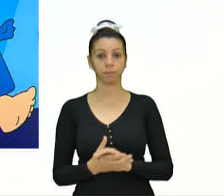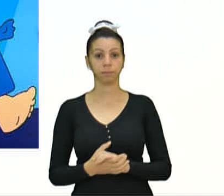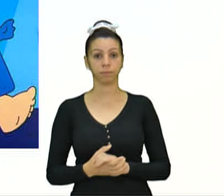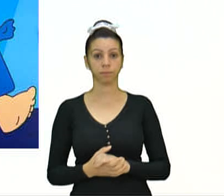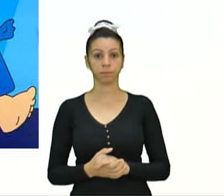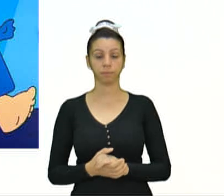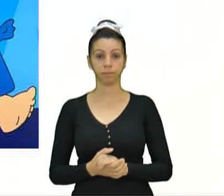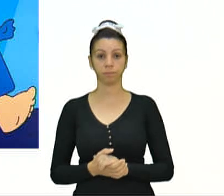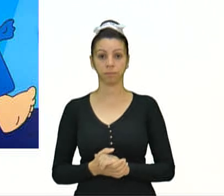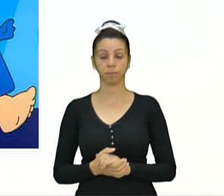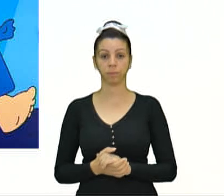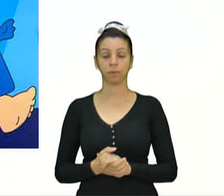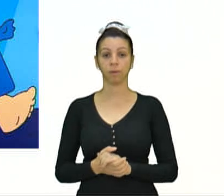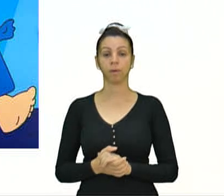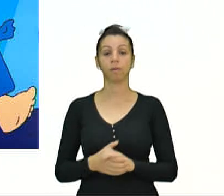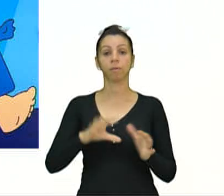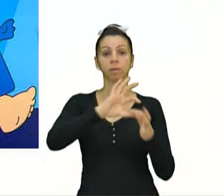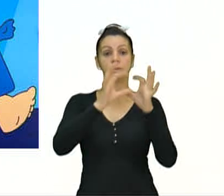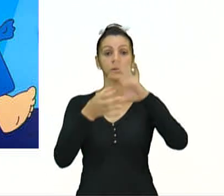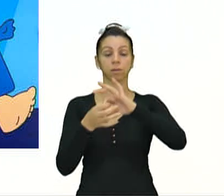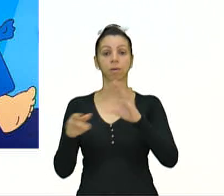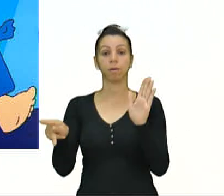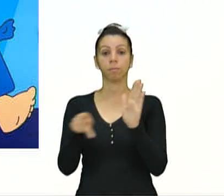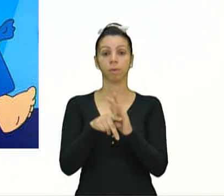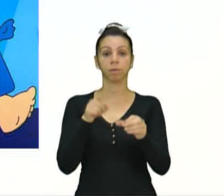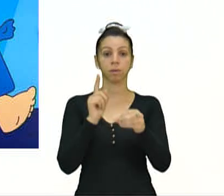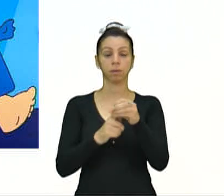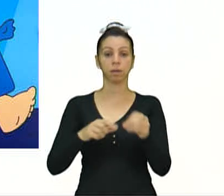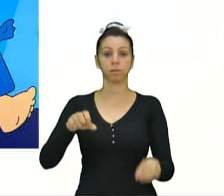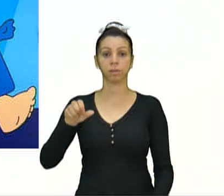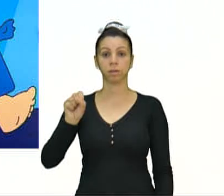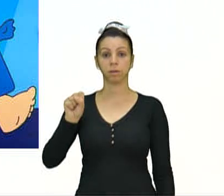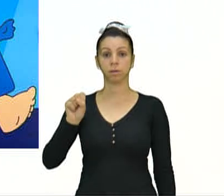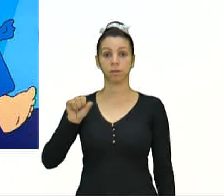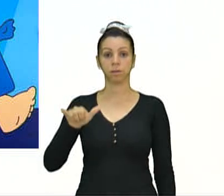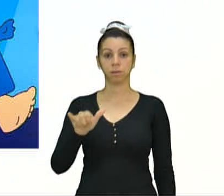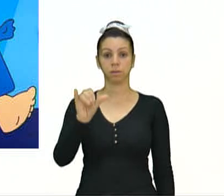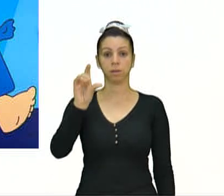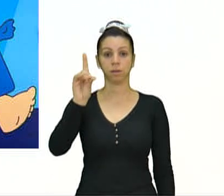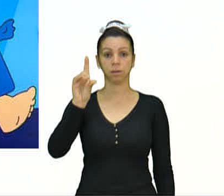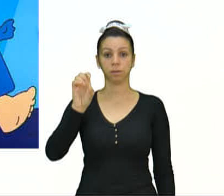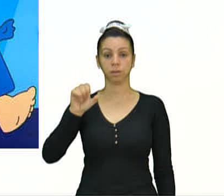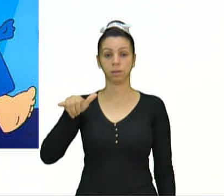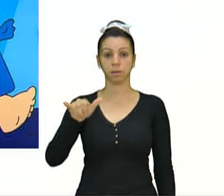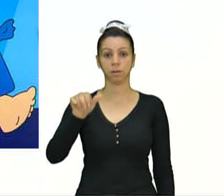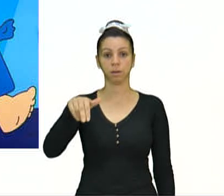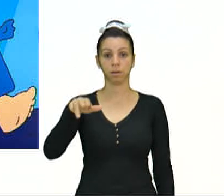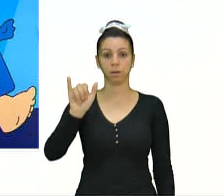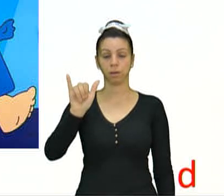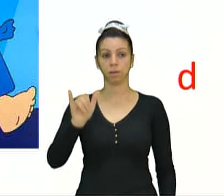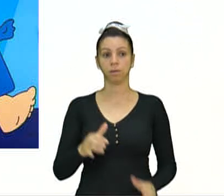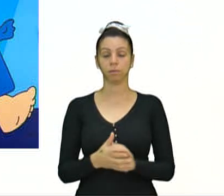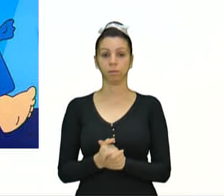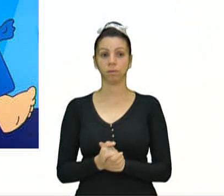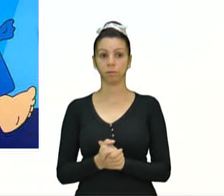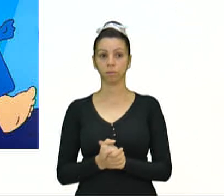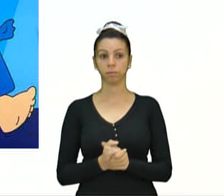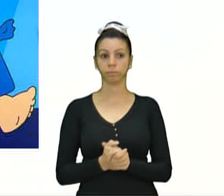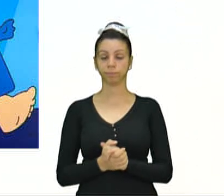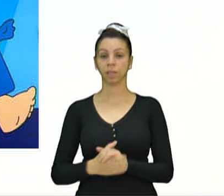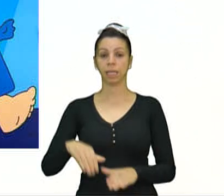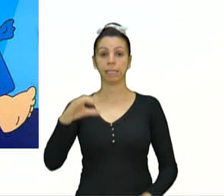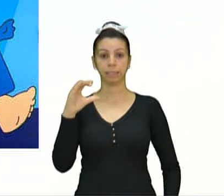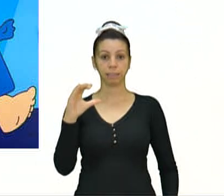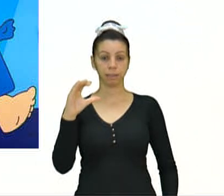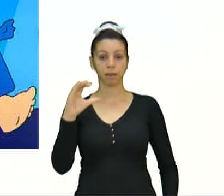Sydney, perdão. A letra C, aqui embaixo, tá vendo? Que foi das Olimpíadas de Atenas.